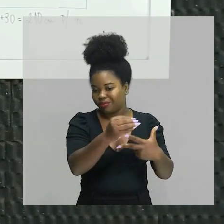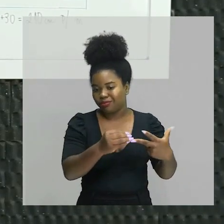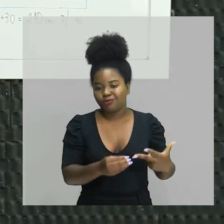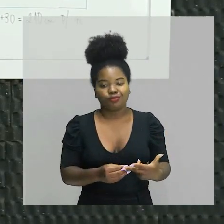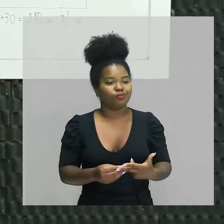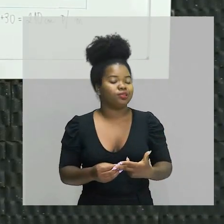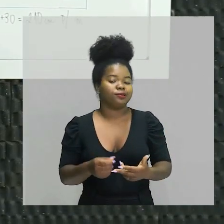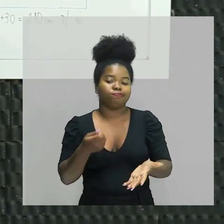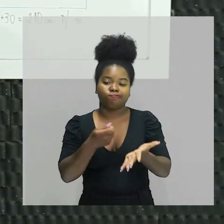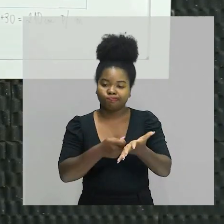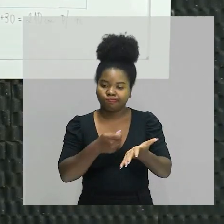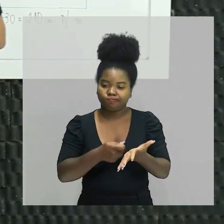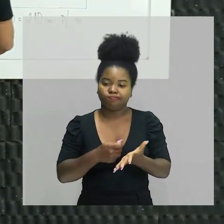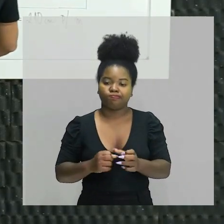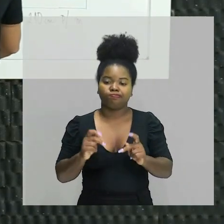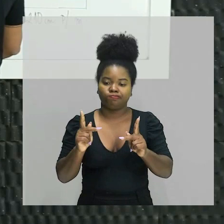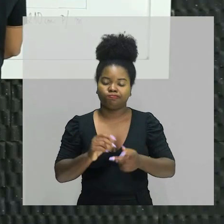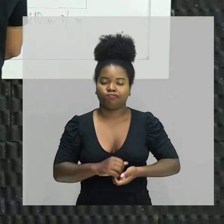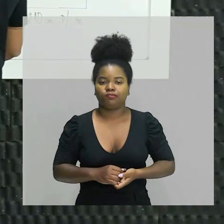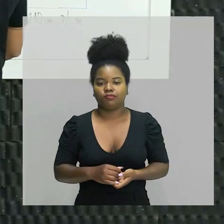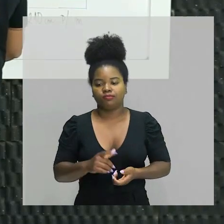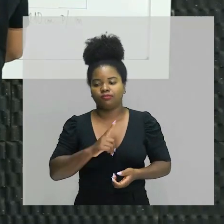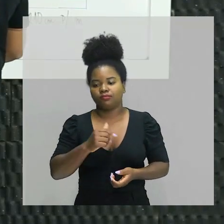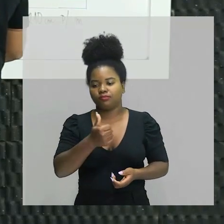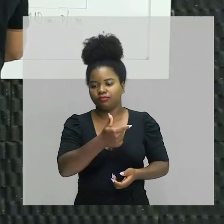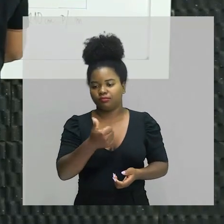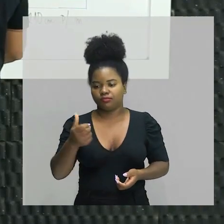Beleza? Então, eu tenho 210.